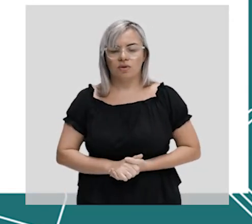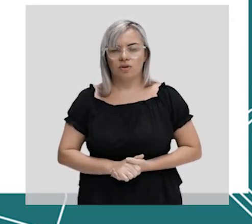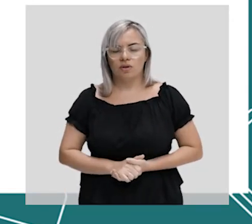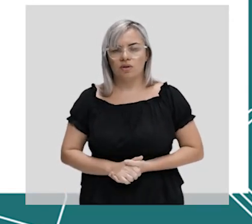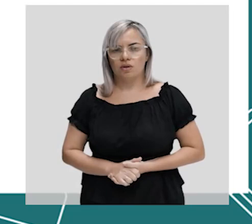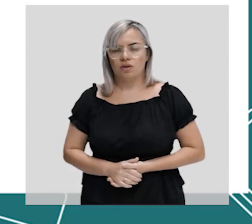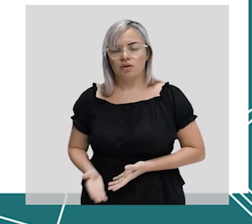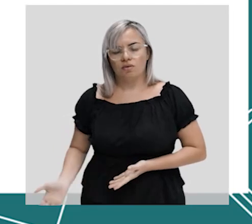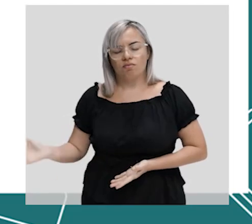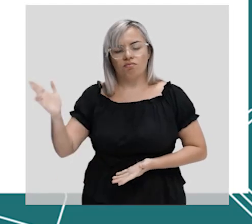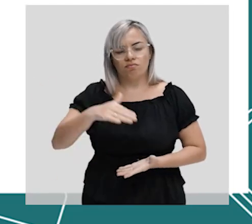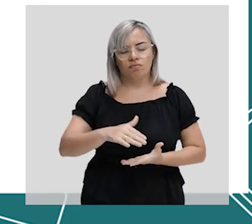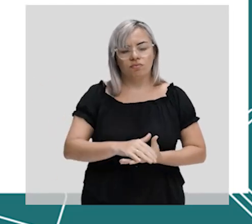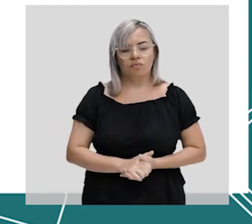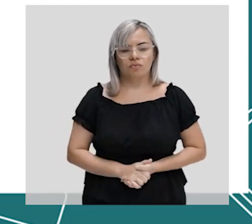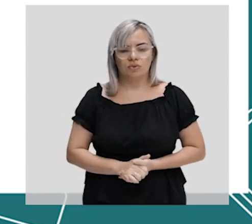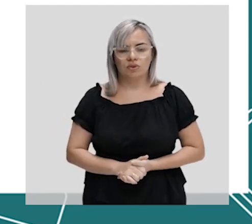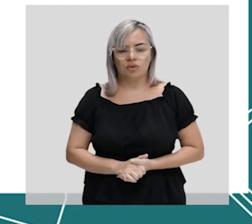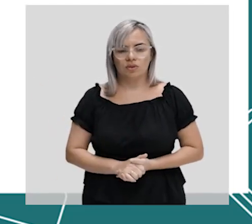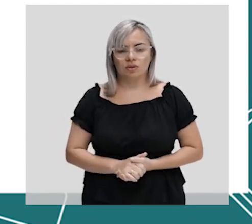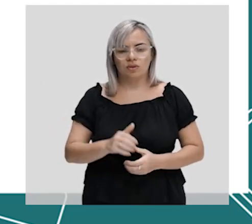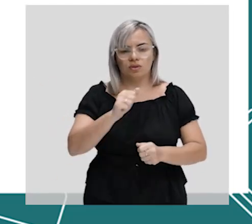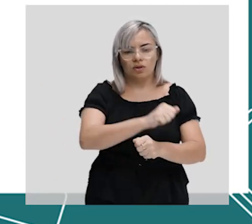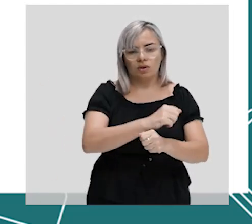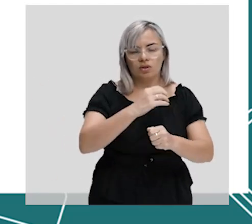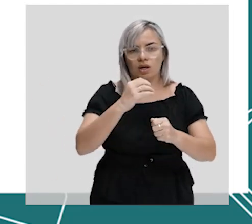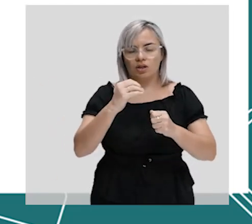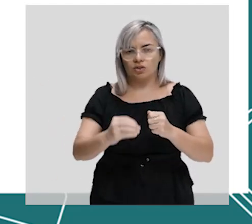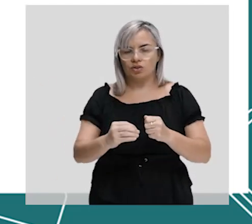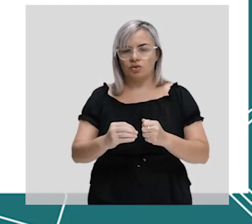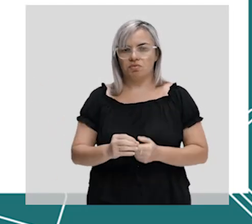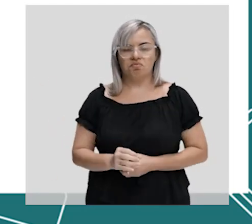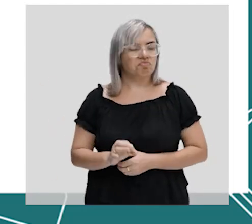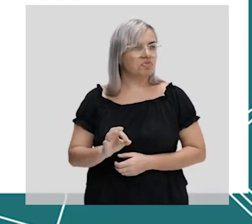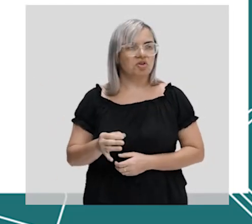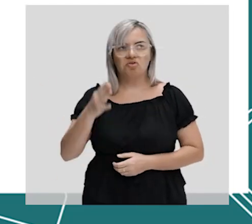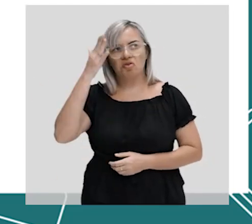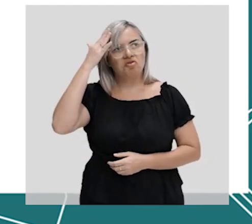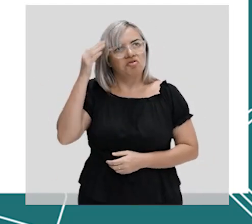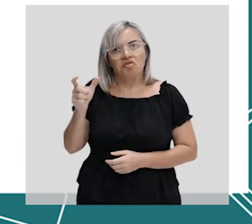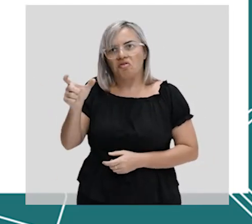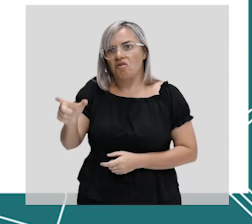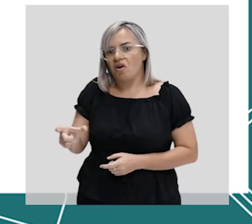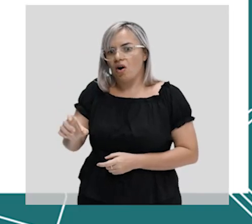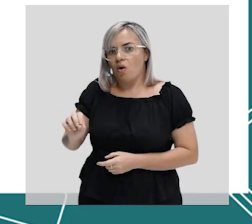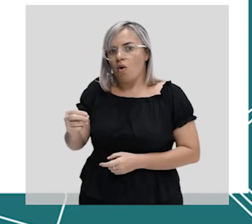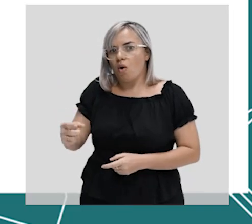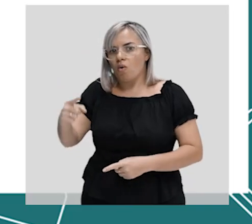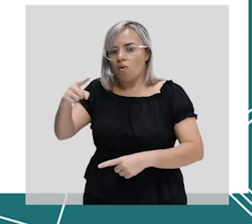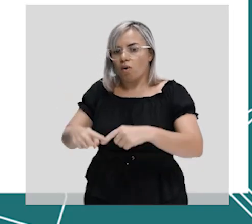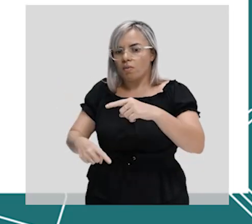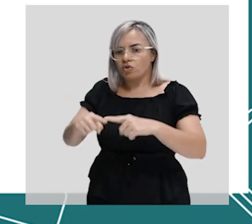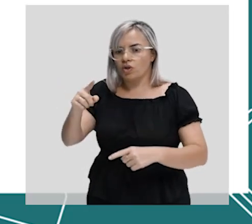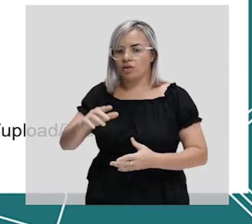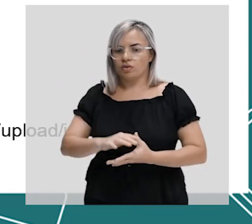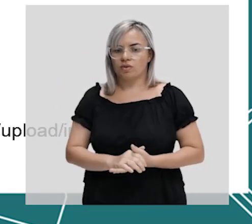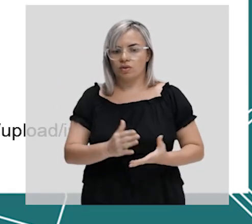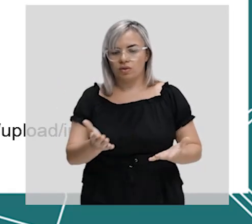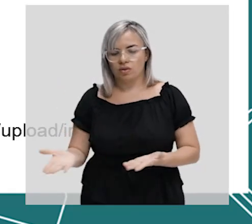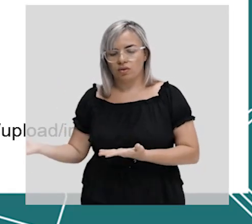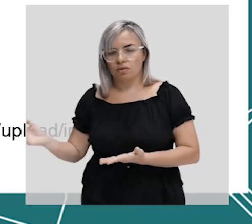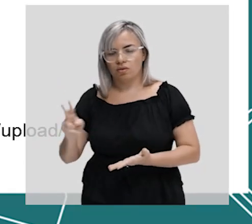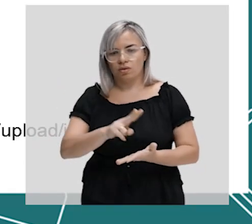Vamos agora para os artigos indefinidos. Então, os artigos indefinidos